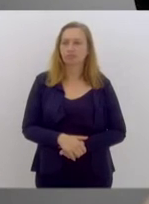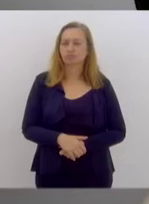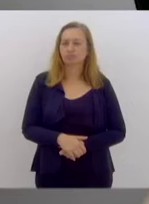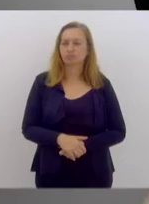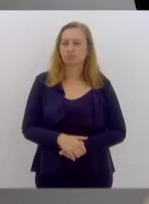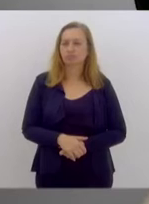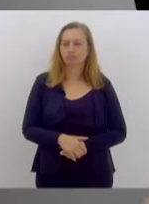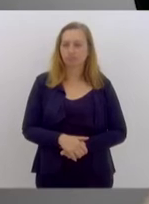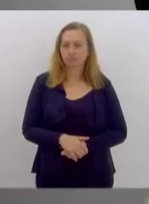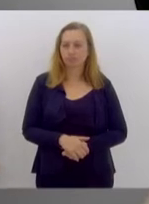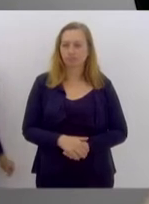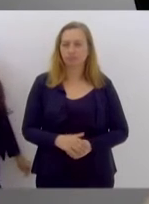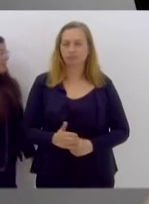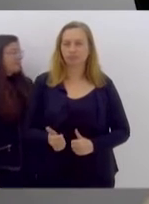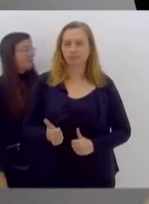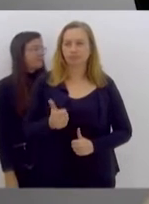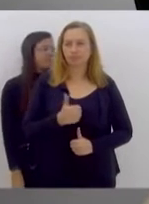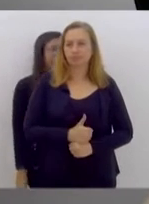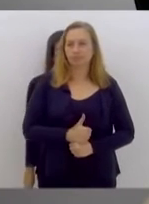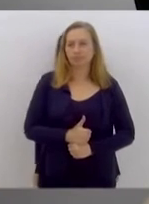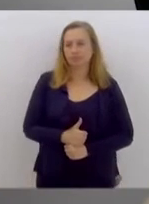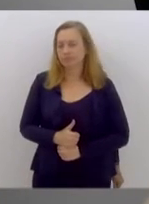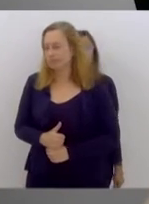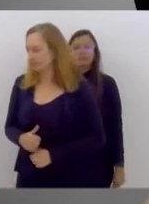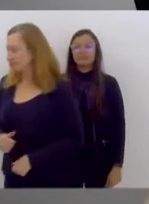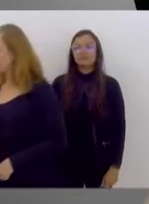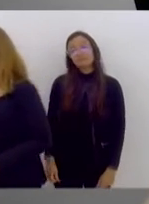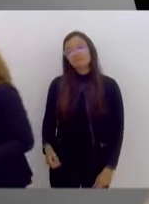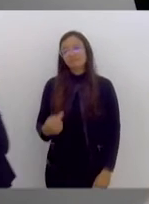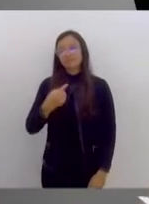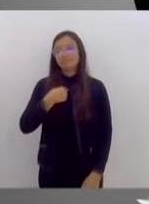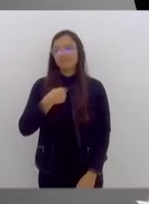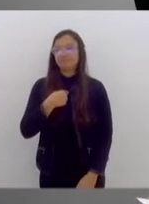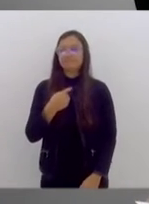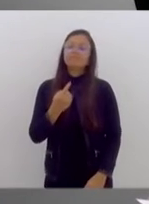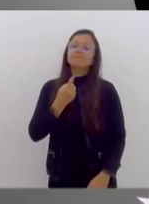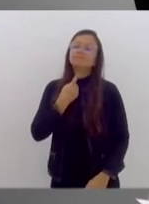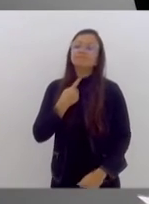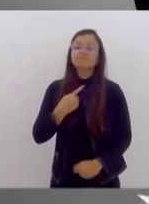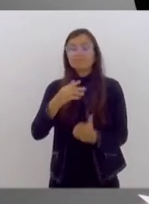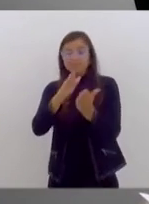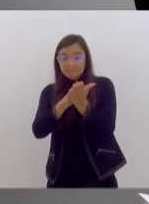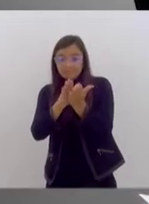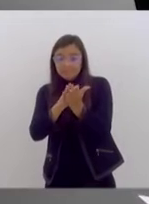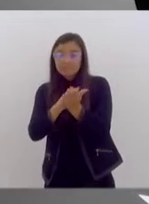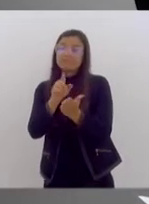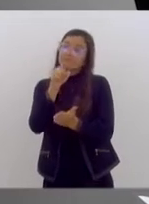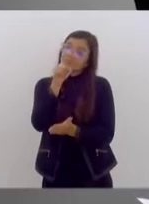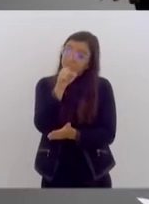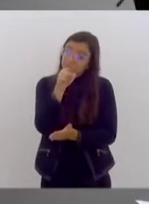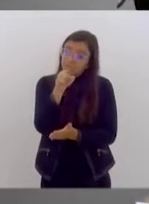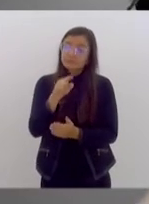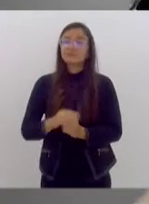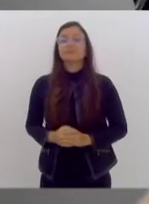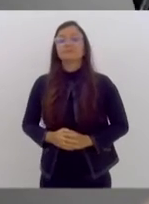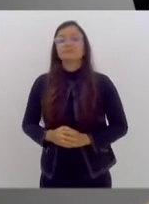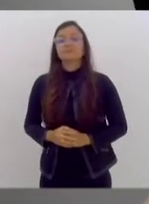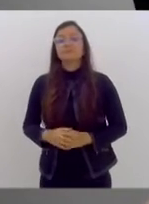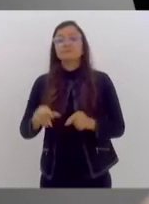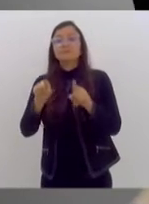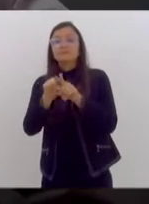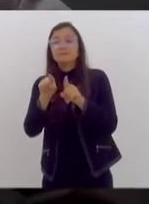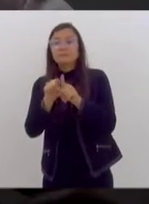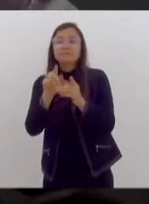sistema Então queria parabenizar a vossa excelência parabenizar